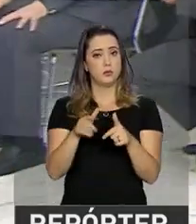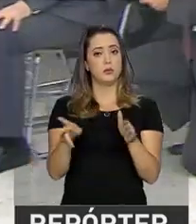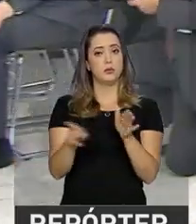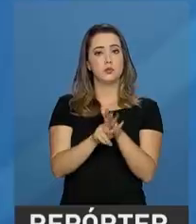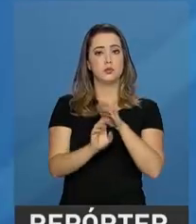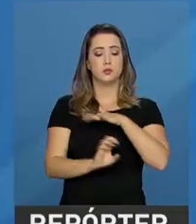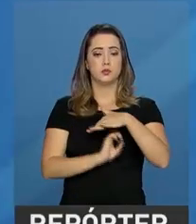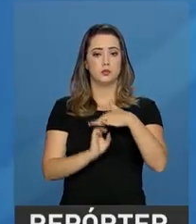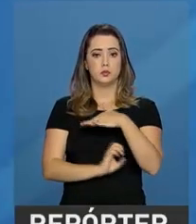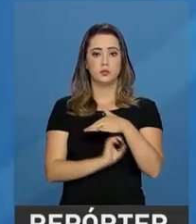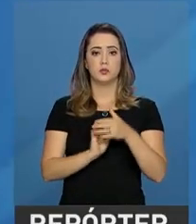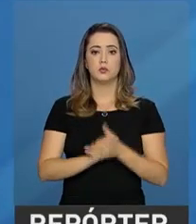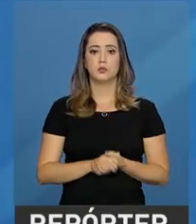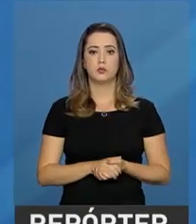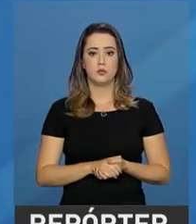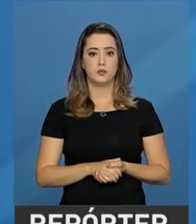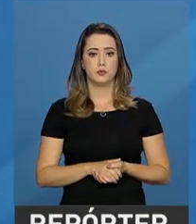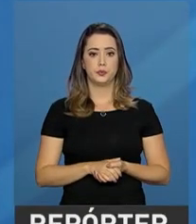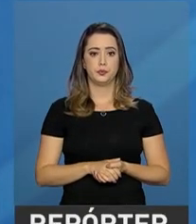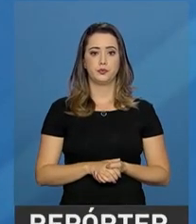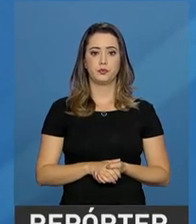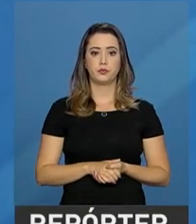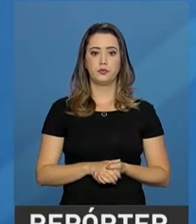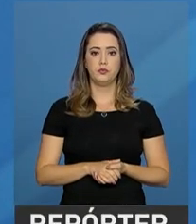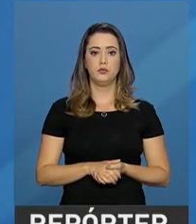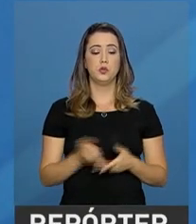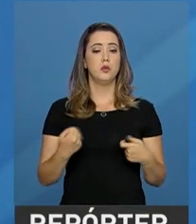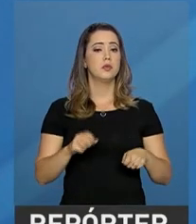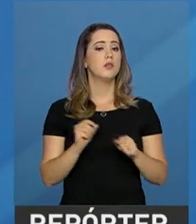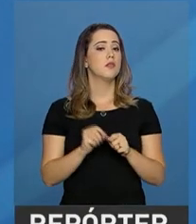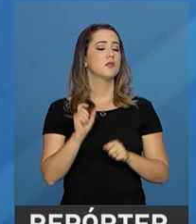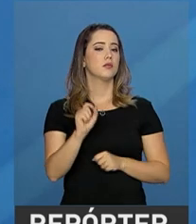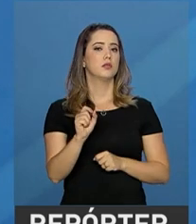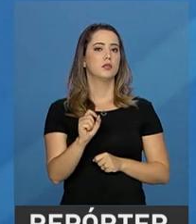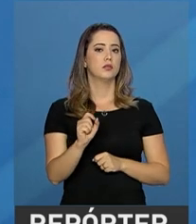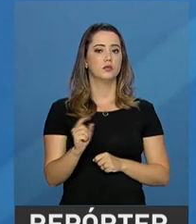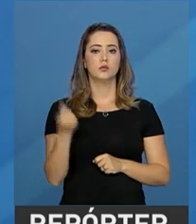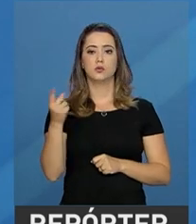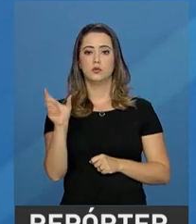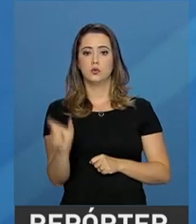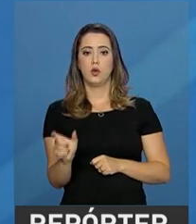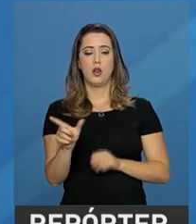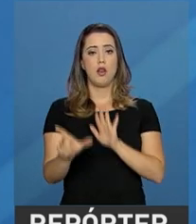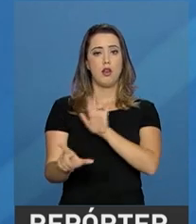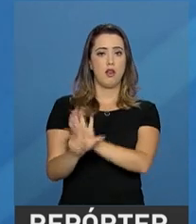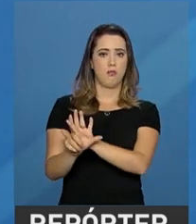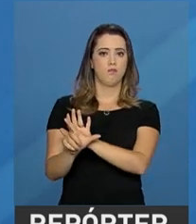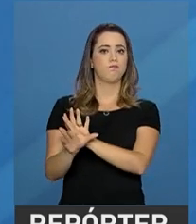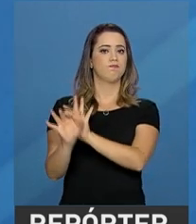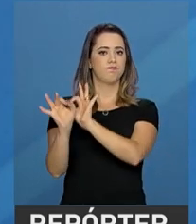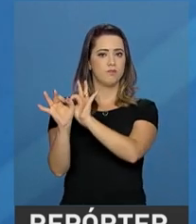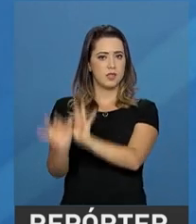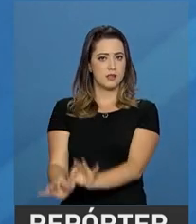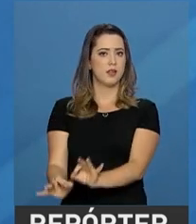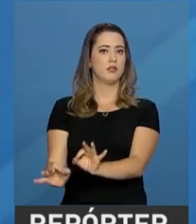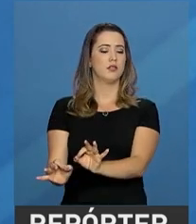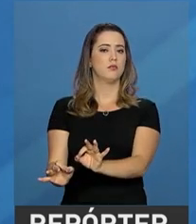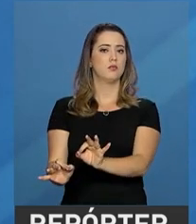setor o que nós temos fato que fazer é de um lado ter uma legislação regulatória